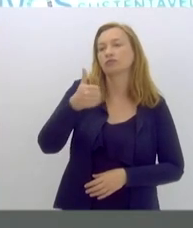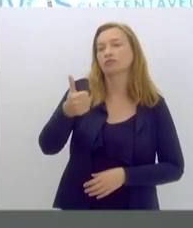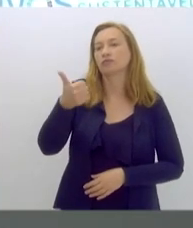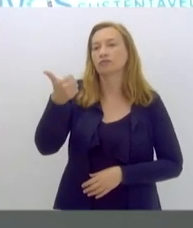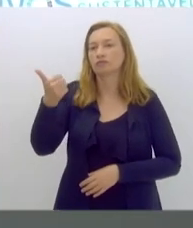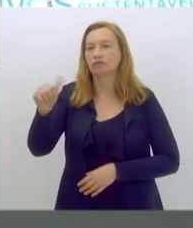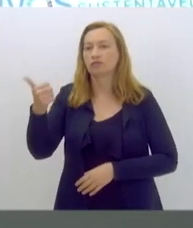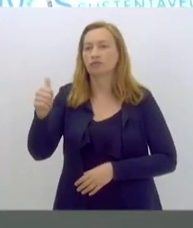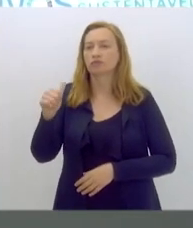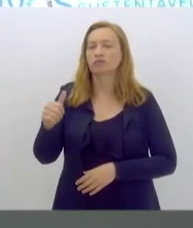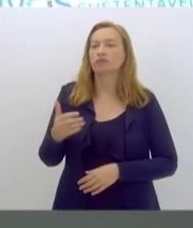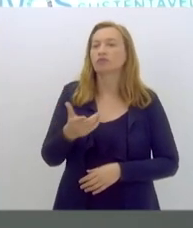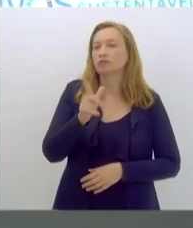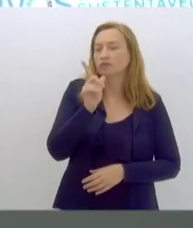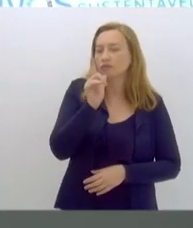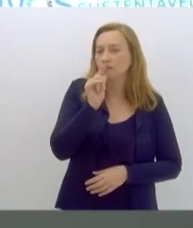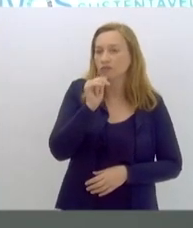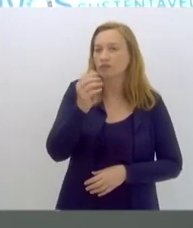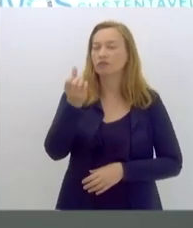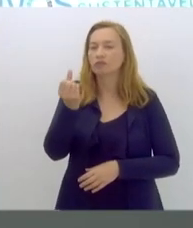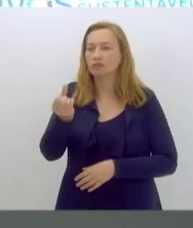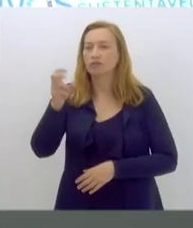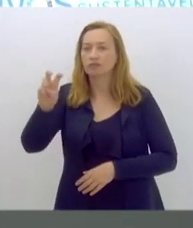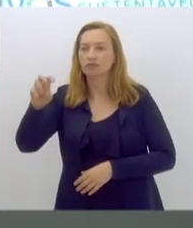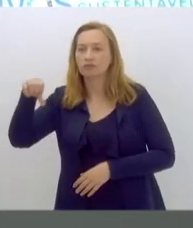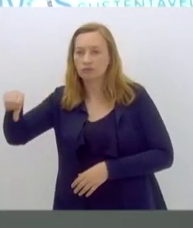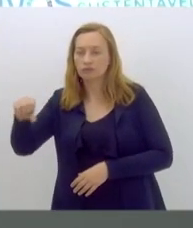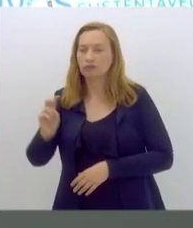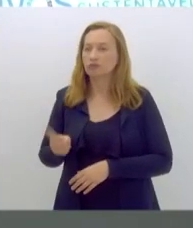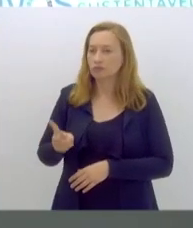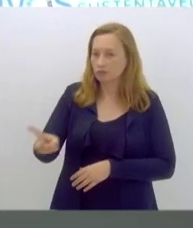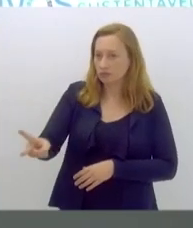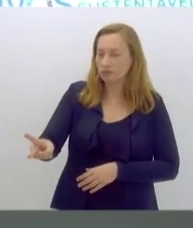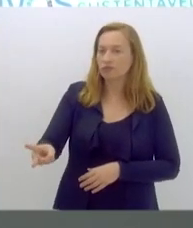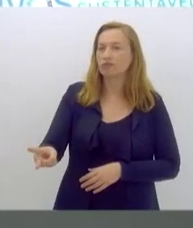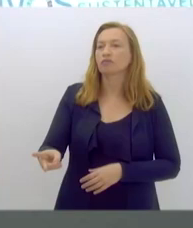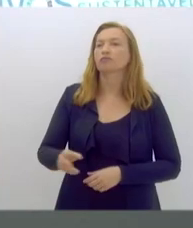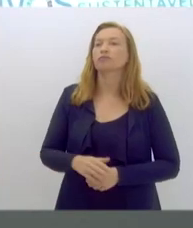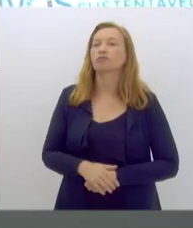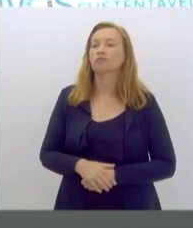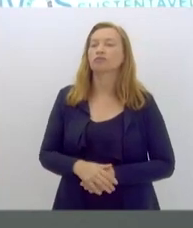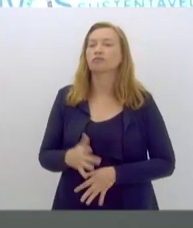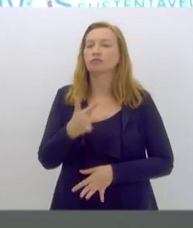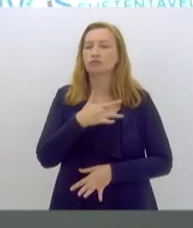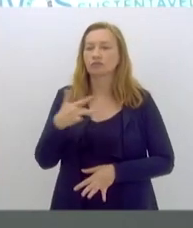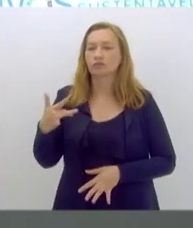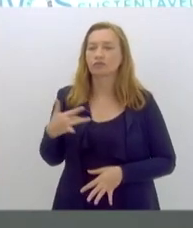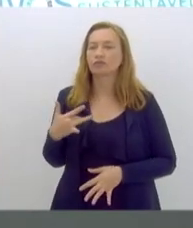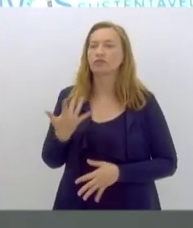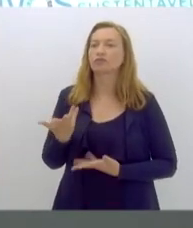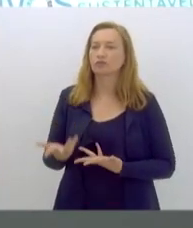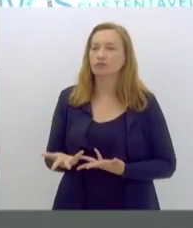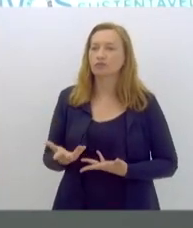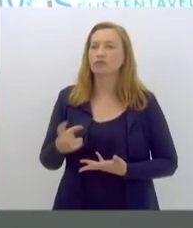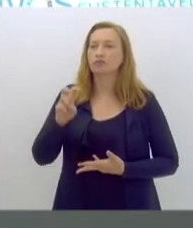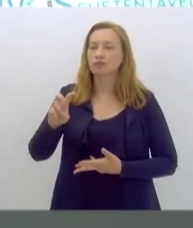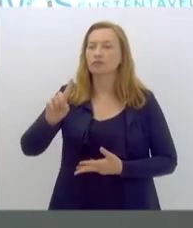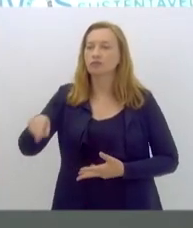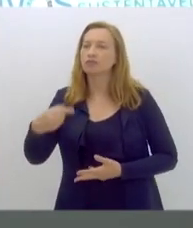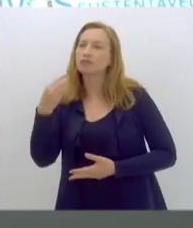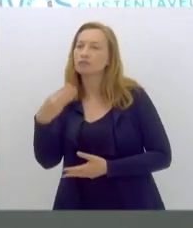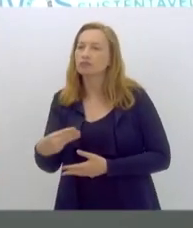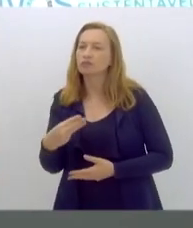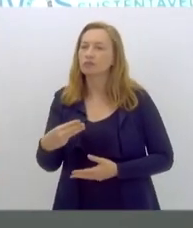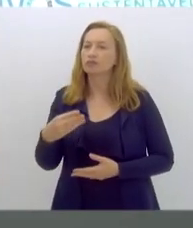água potável saneamento 659 e assim vai adiante né saúde bem-estar 5,3